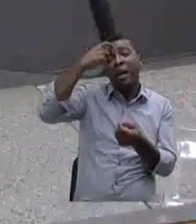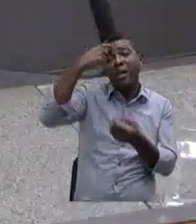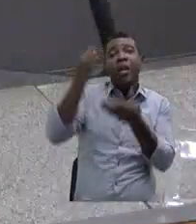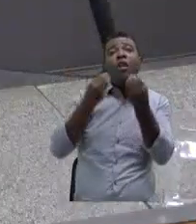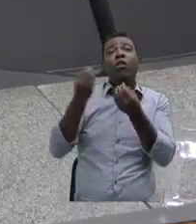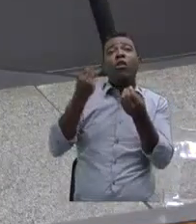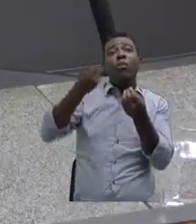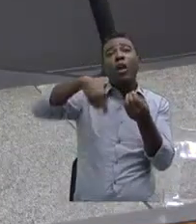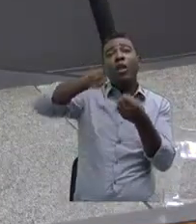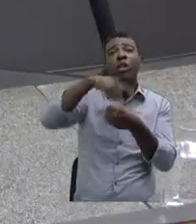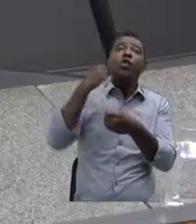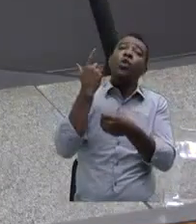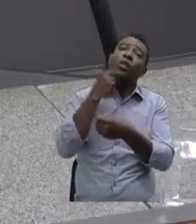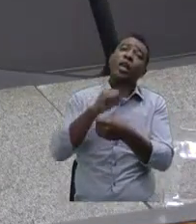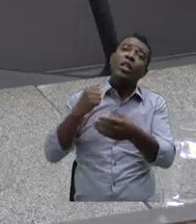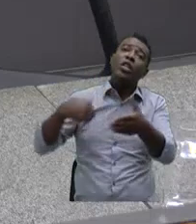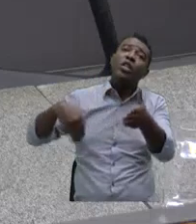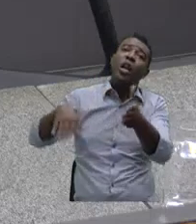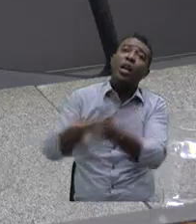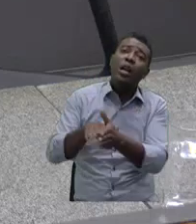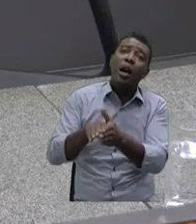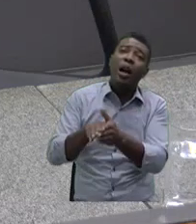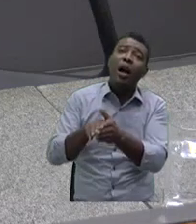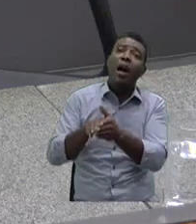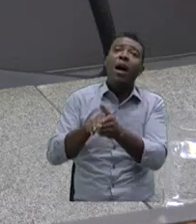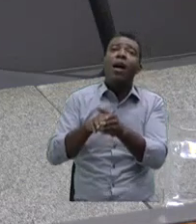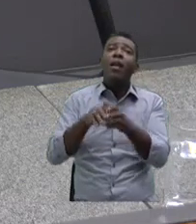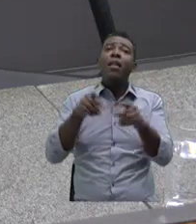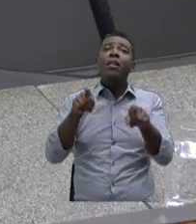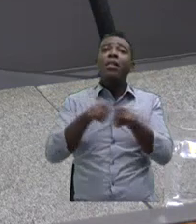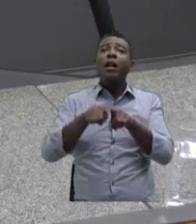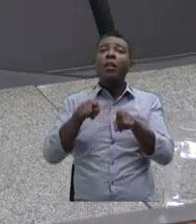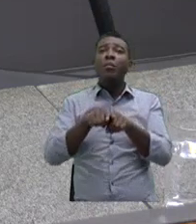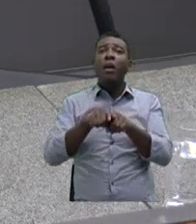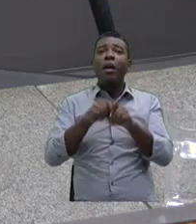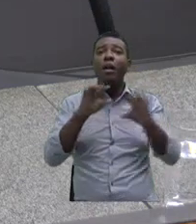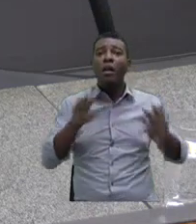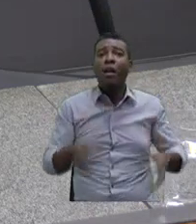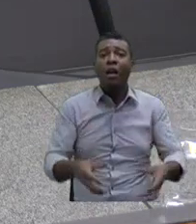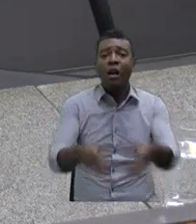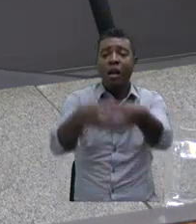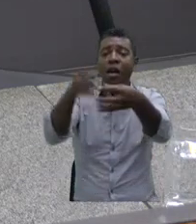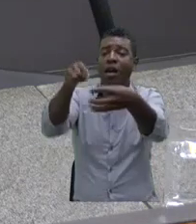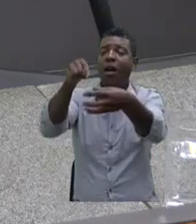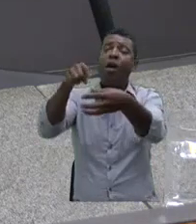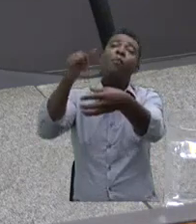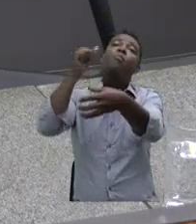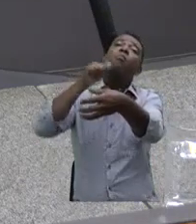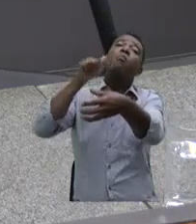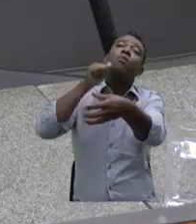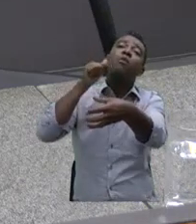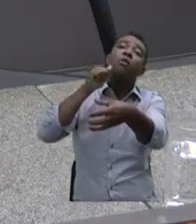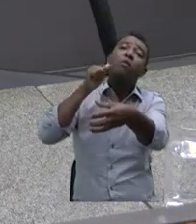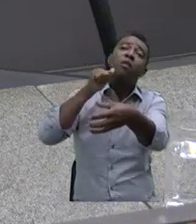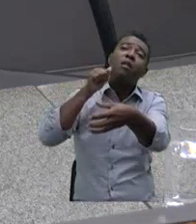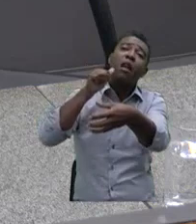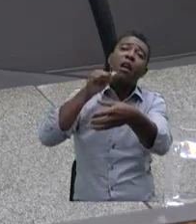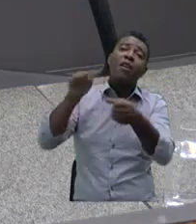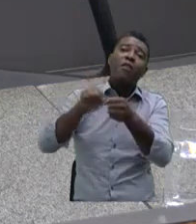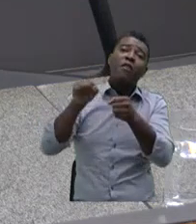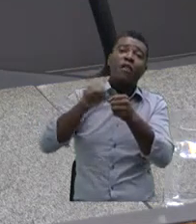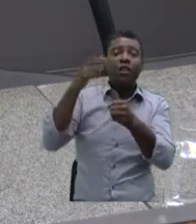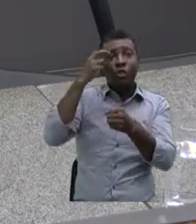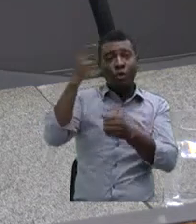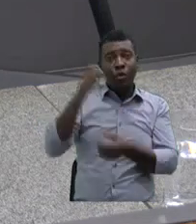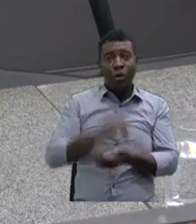alcança, eu quero dizer aqui, como que a gente alcança também as mulheres fazedoras de cultura. E aí, vocês falaram assim, a gente